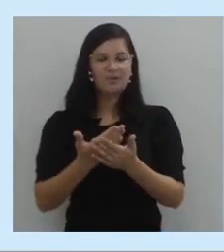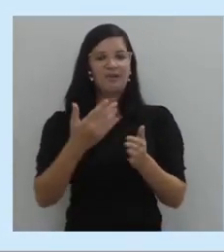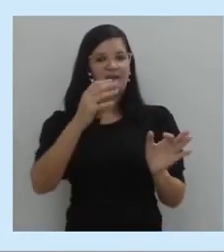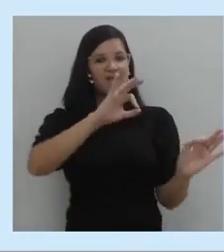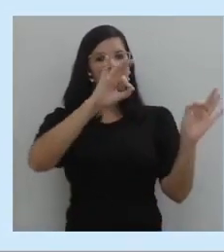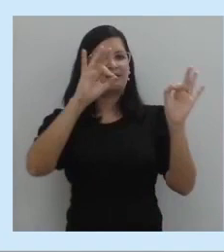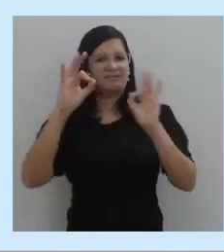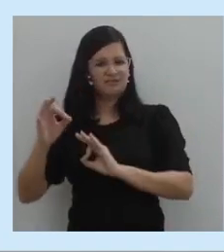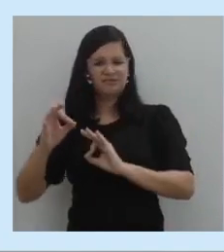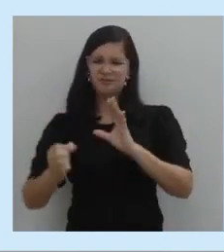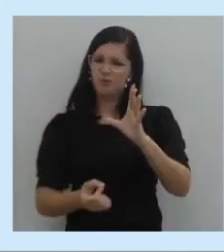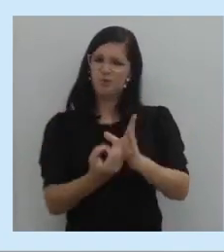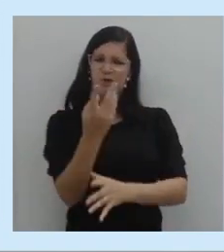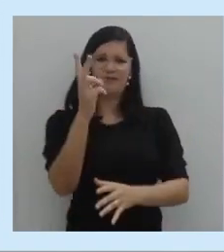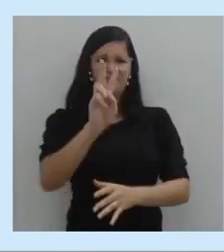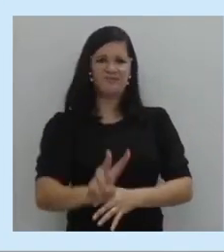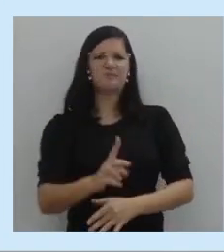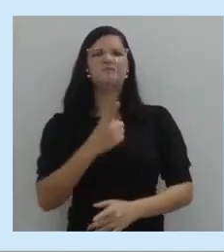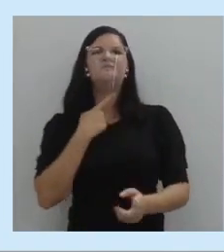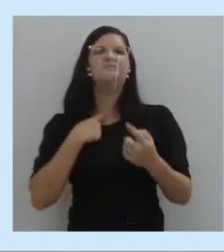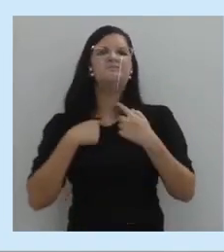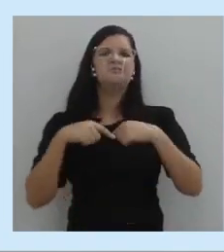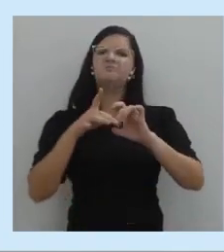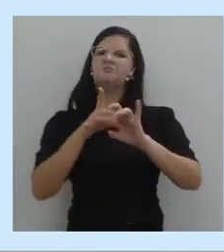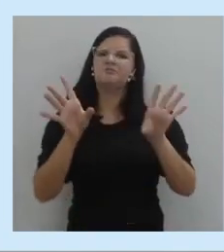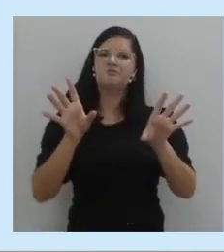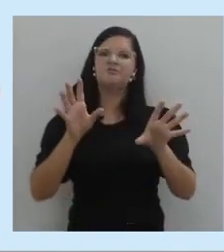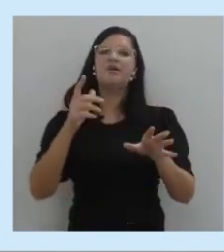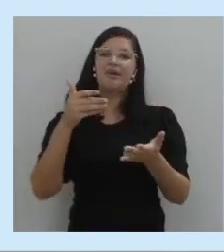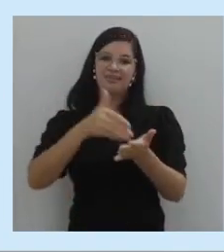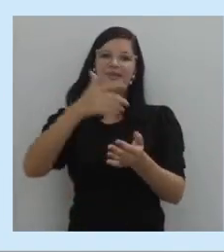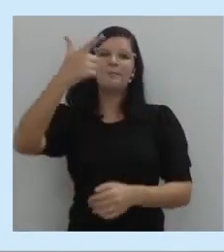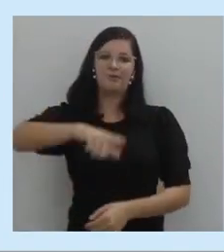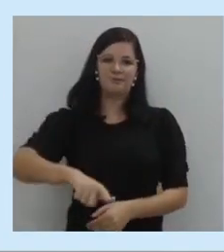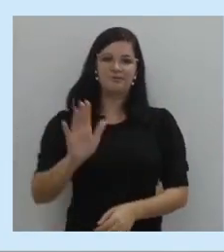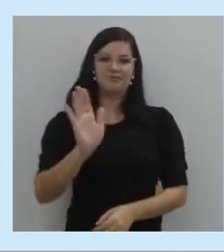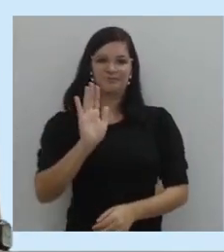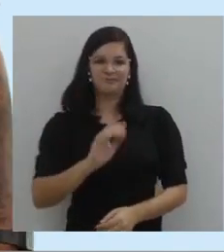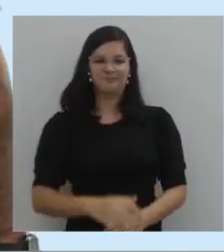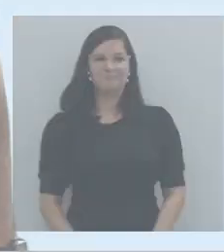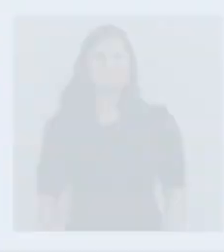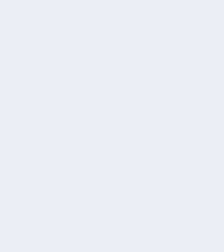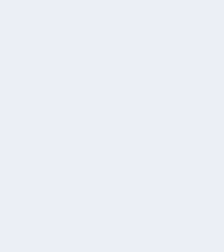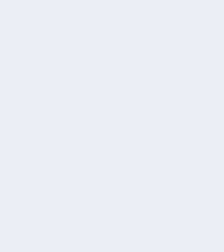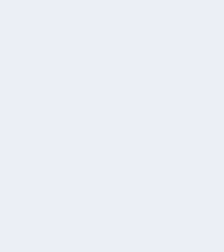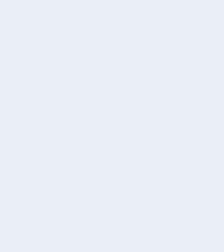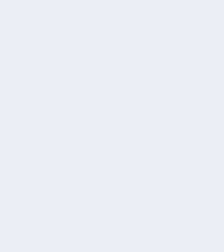que vocês assistam quantas vezes quiserem e puderem, e até uma próxima, oitavo ano. Valeu!